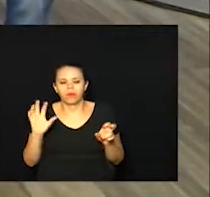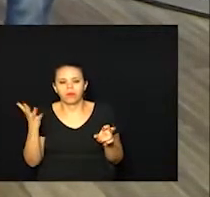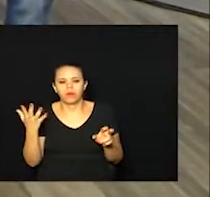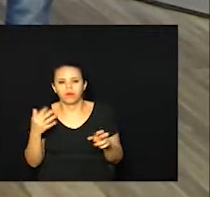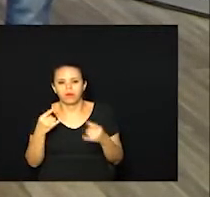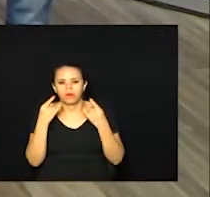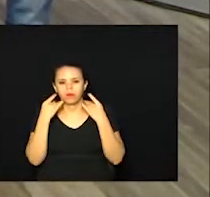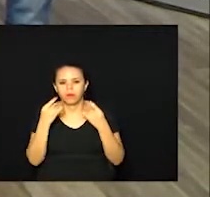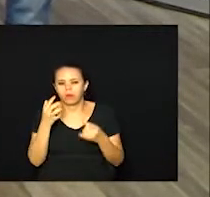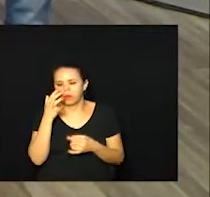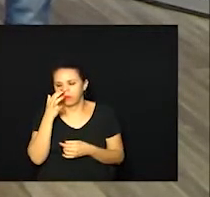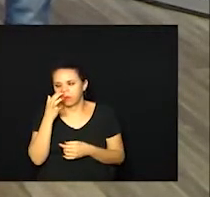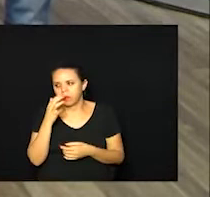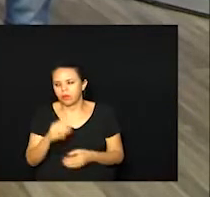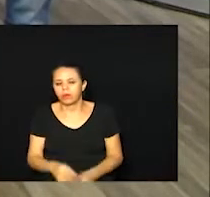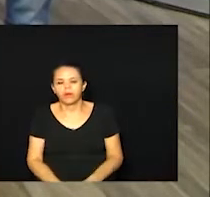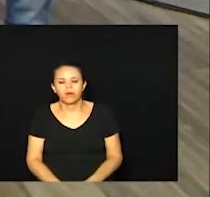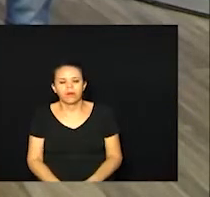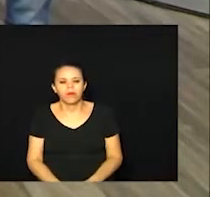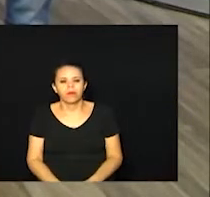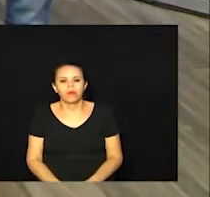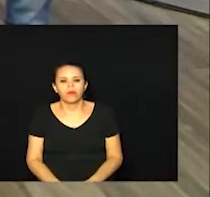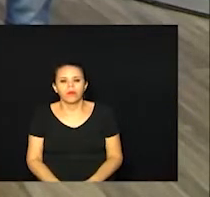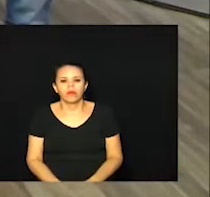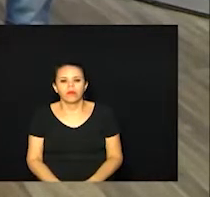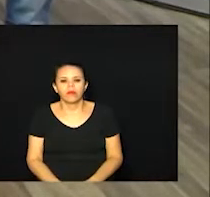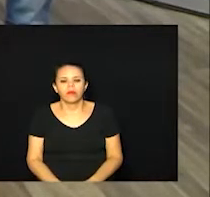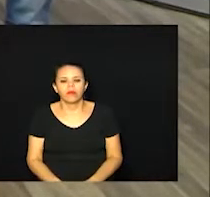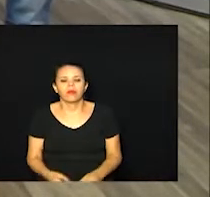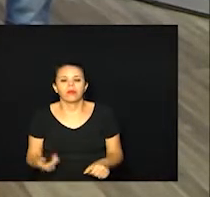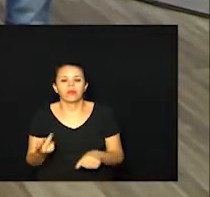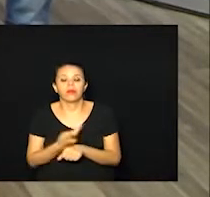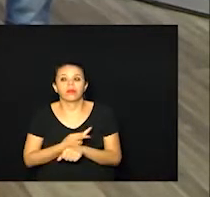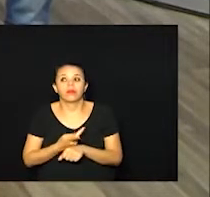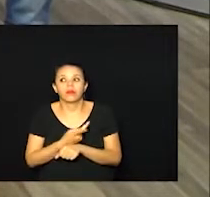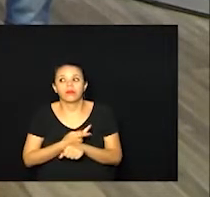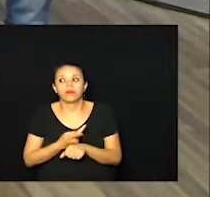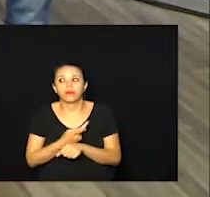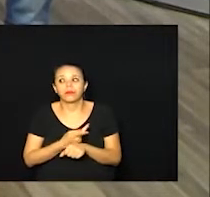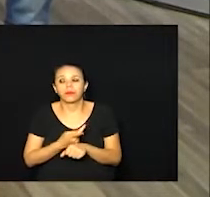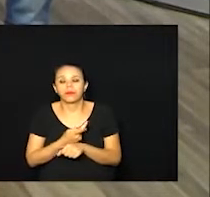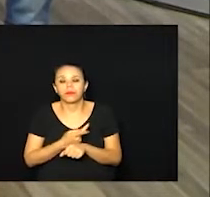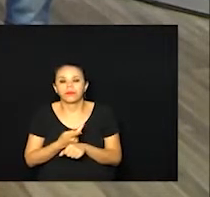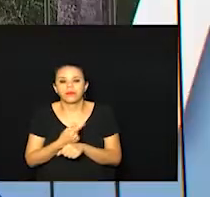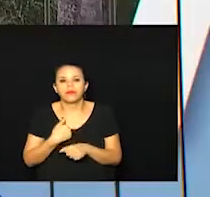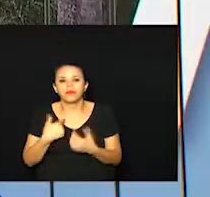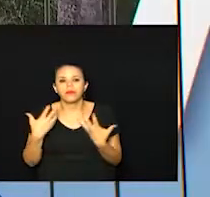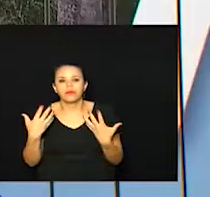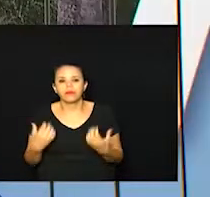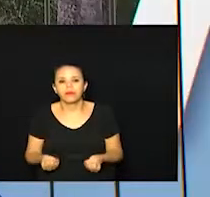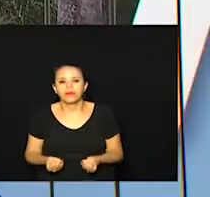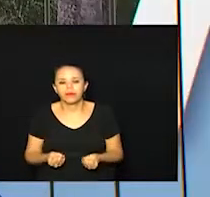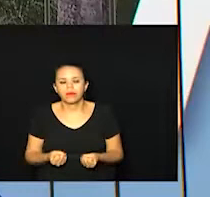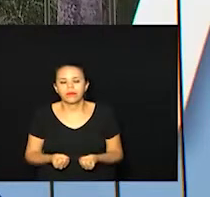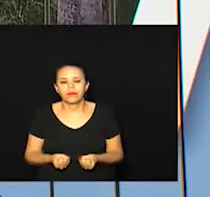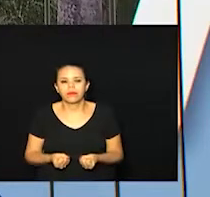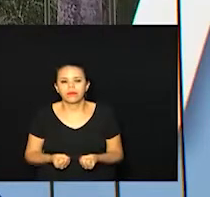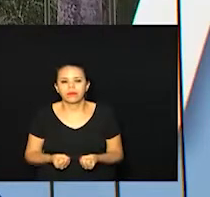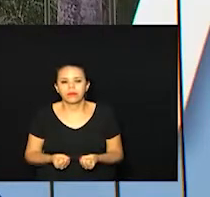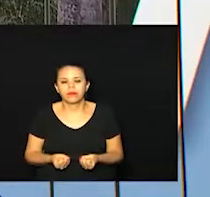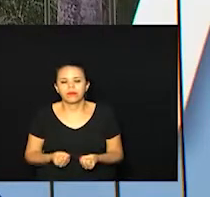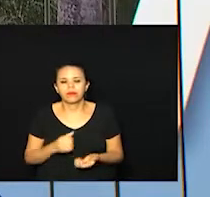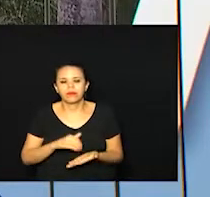mais te chamou a atenção ali? Bom, nós procuramos aí, né, quando eu assumi a relatoria e